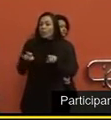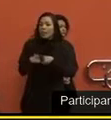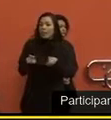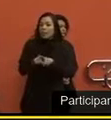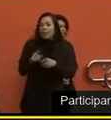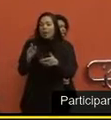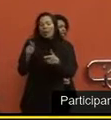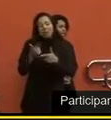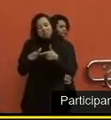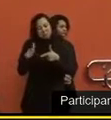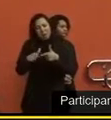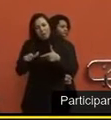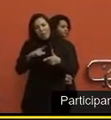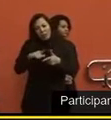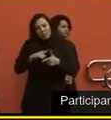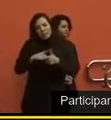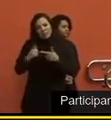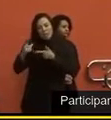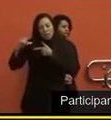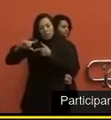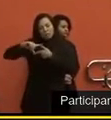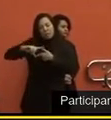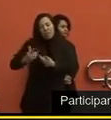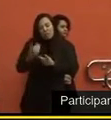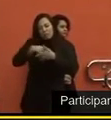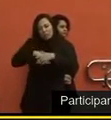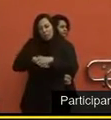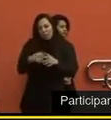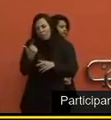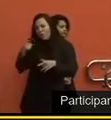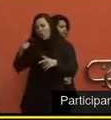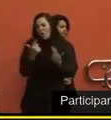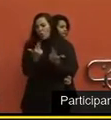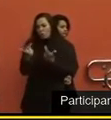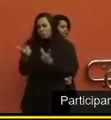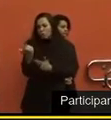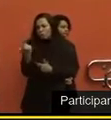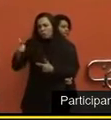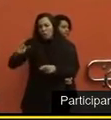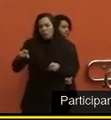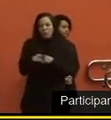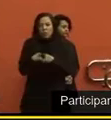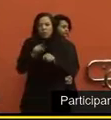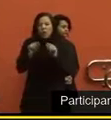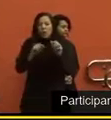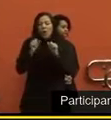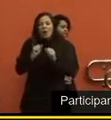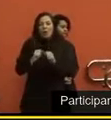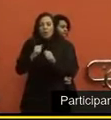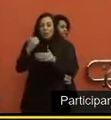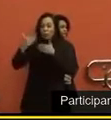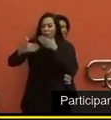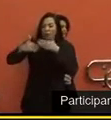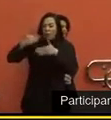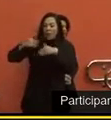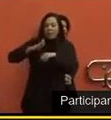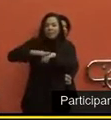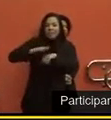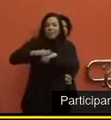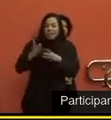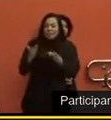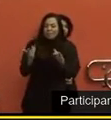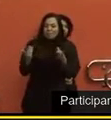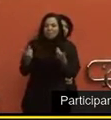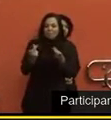alguns problemas e contradições internas, assim como todas as outras instituições, e que ainda pode dar grandes passos de aprimoramento e